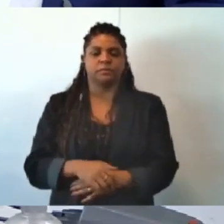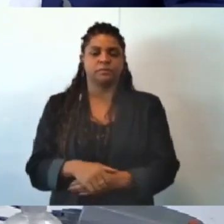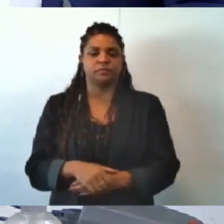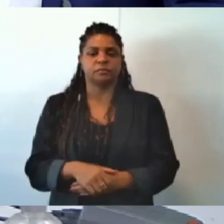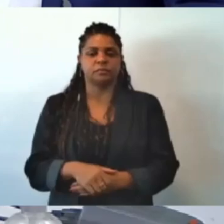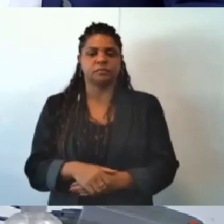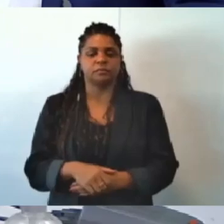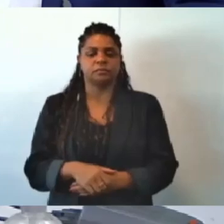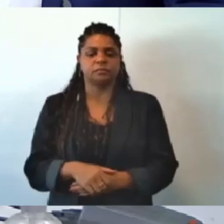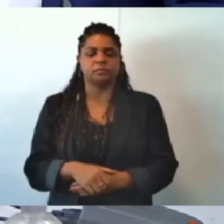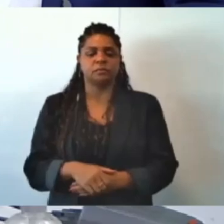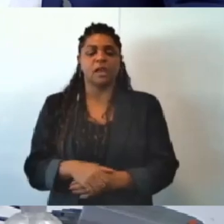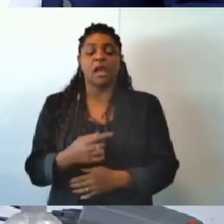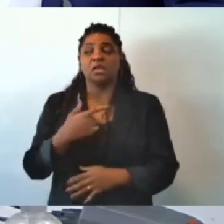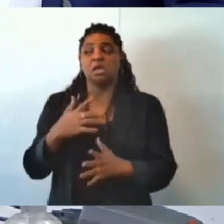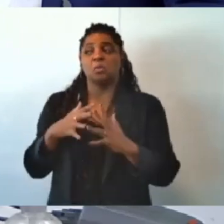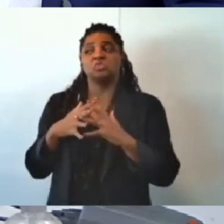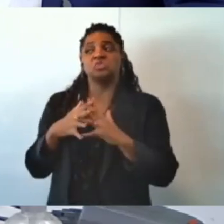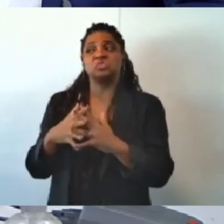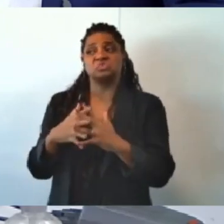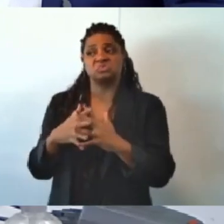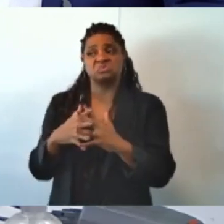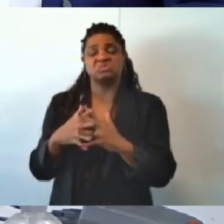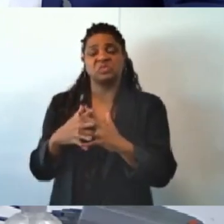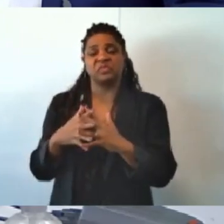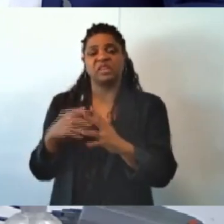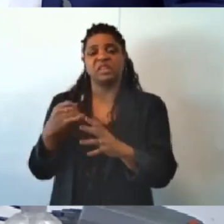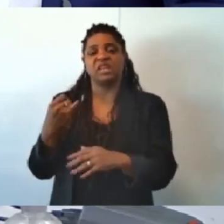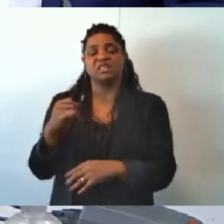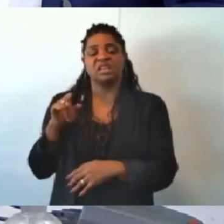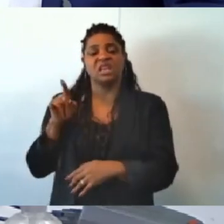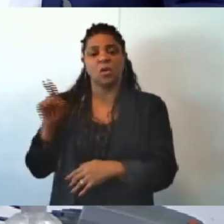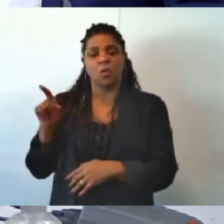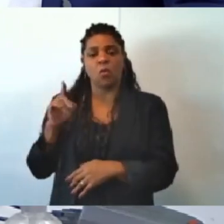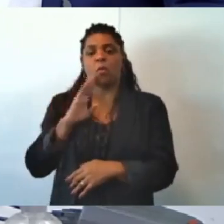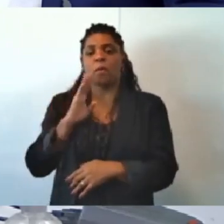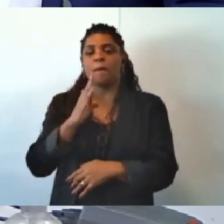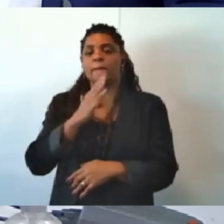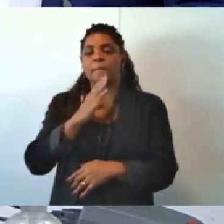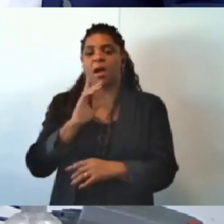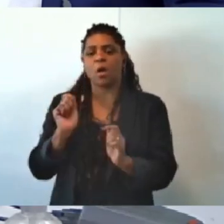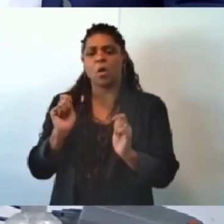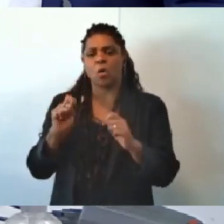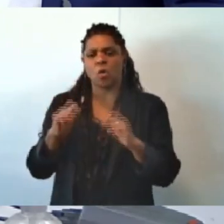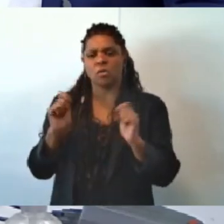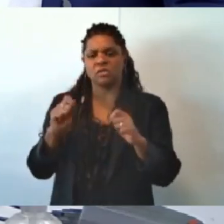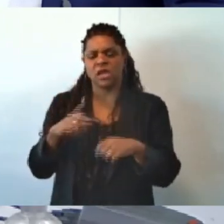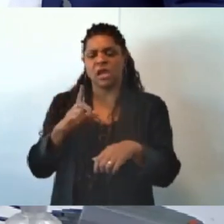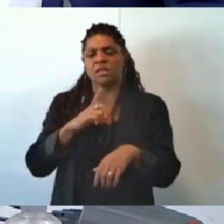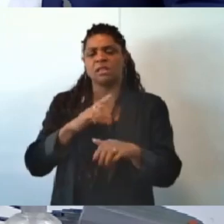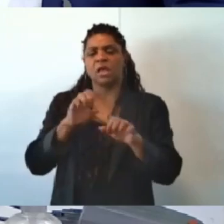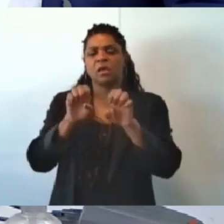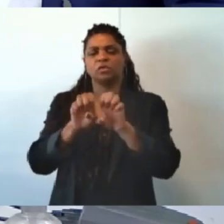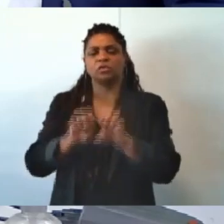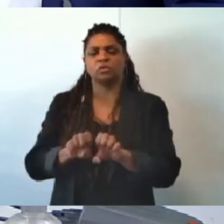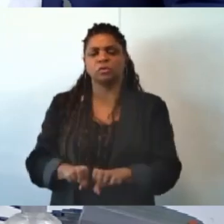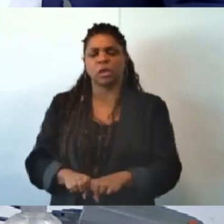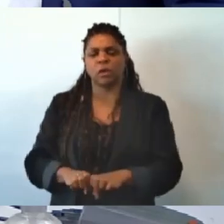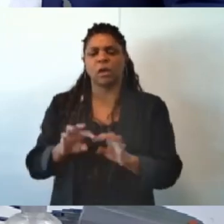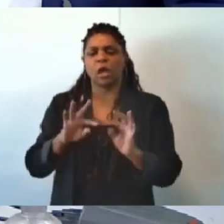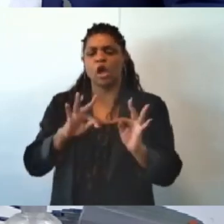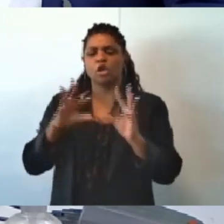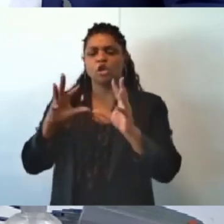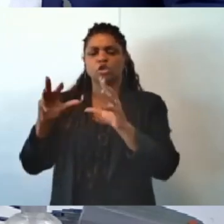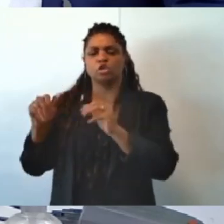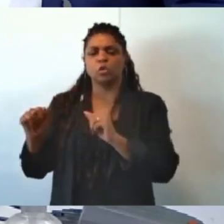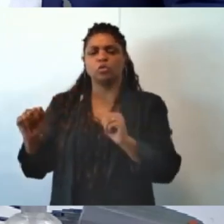eu até duvido que esses estabelecimentos comerciais consigam dar essa estrutura que toda aquela movimentação